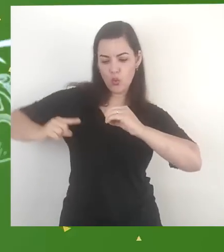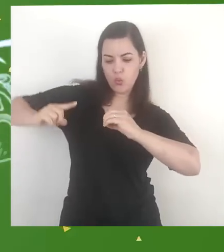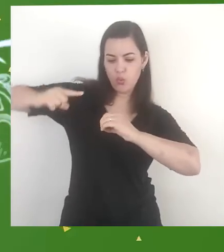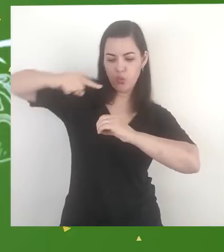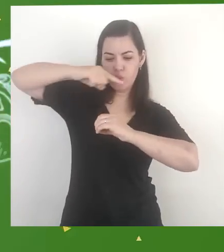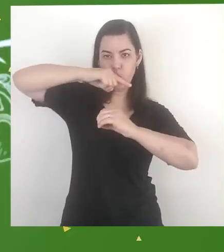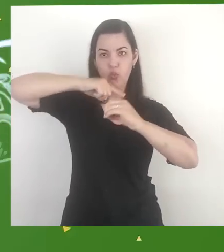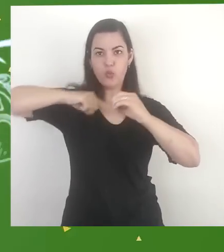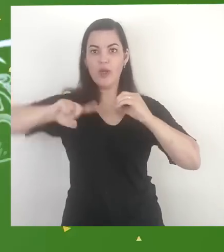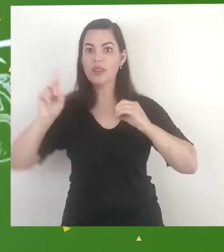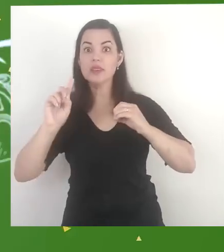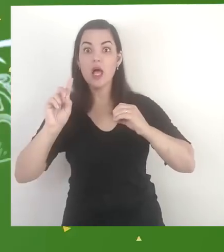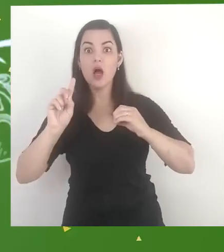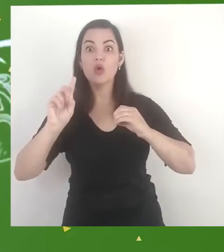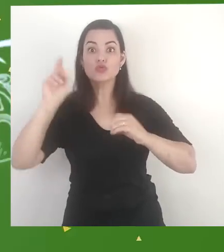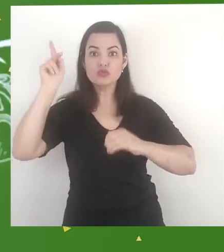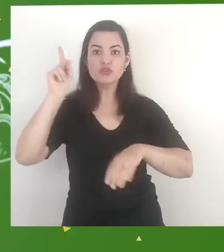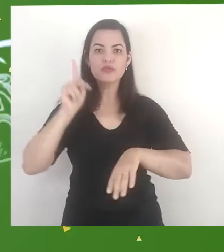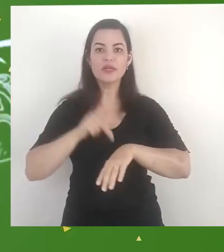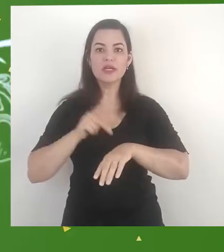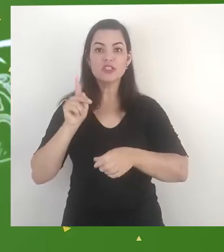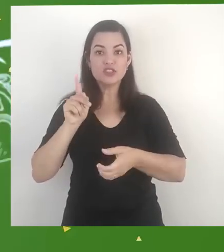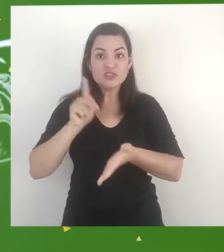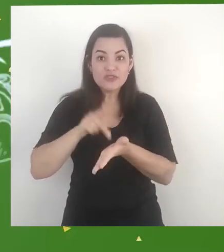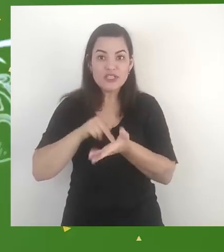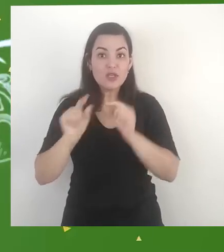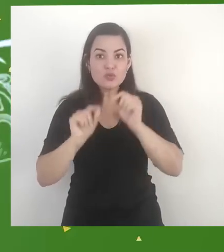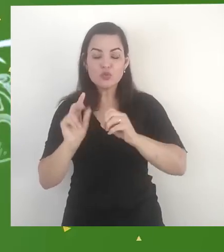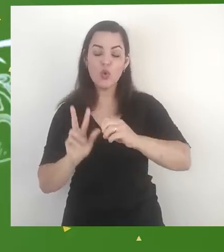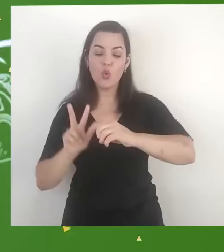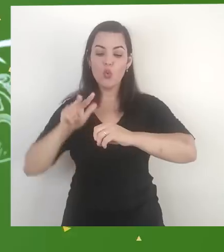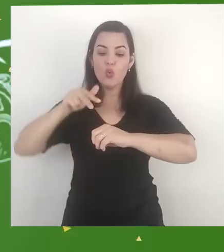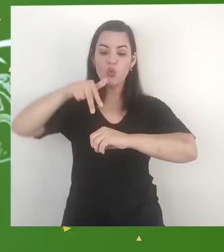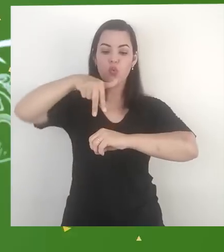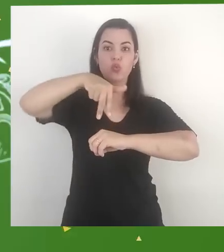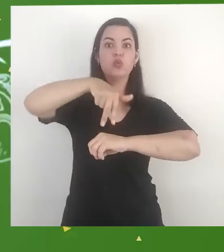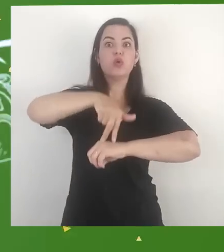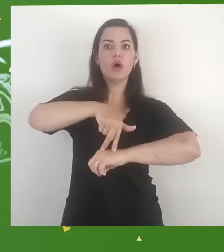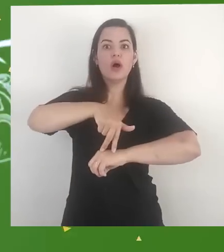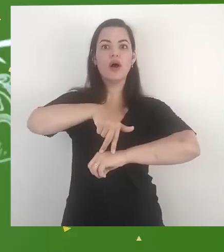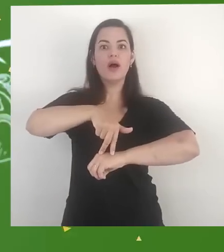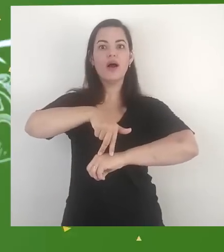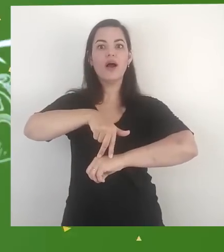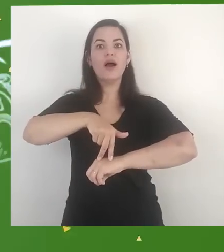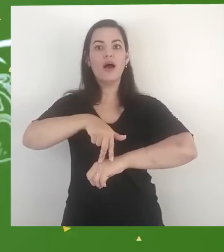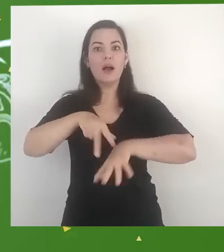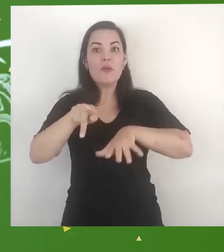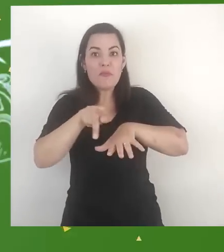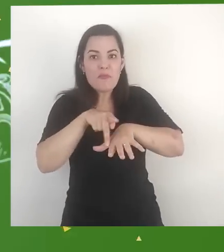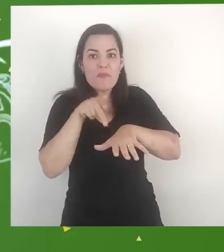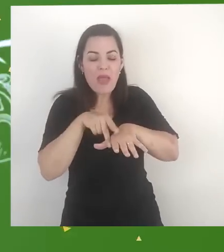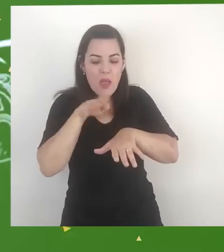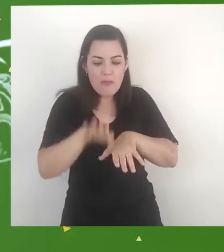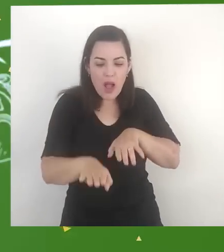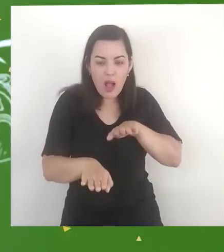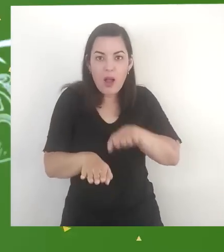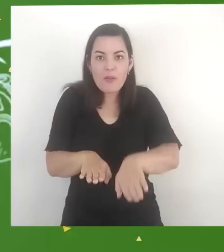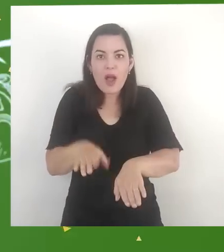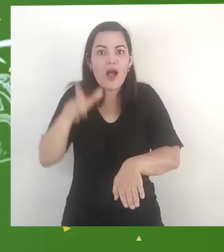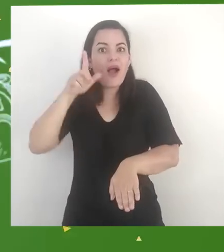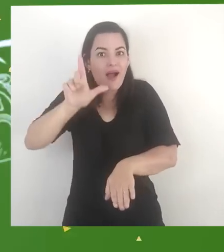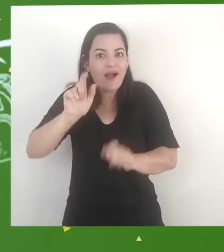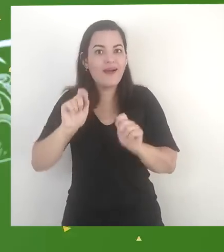desceram, pisaram no solo lunar. E isso foi um grande evento para toda a